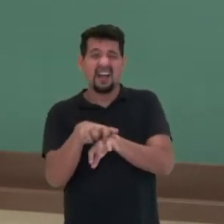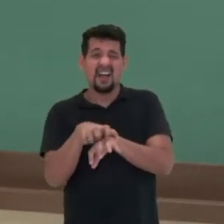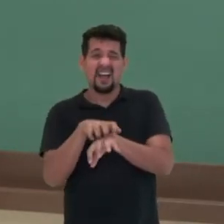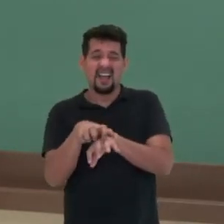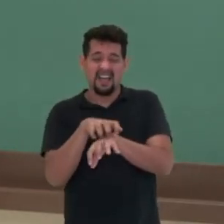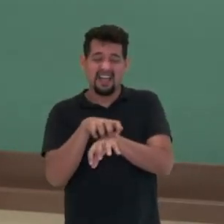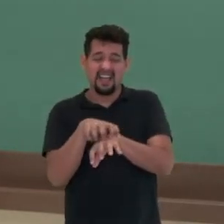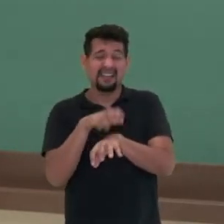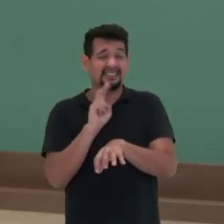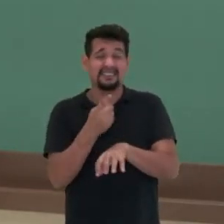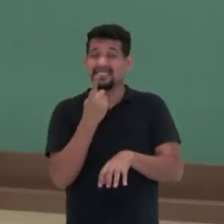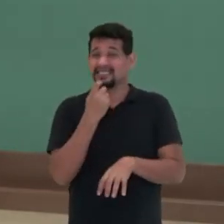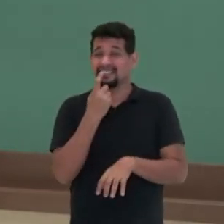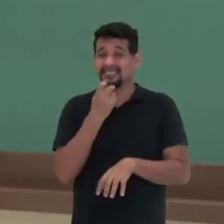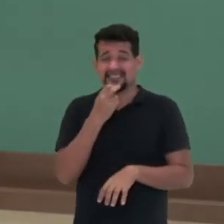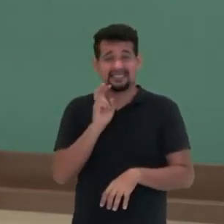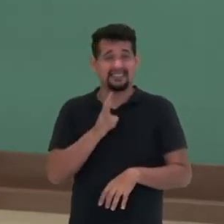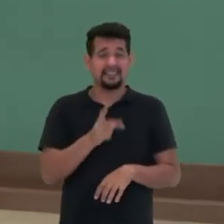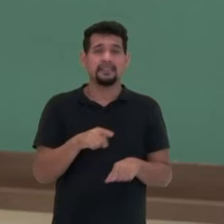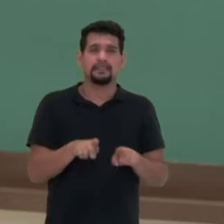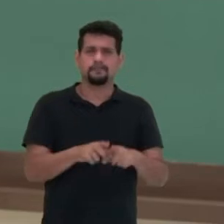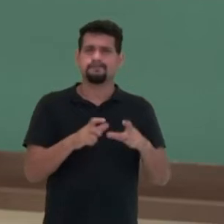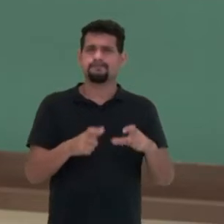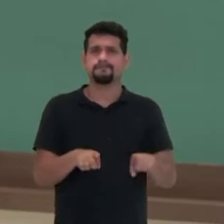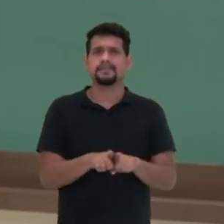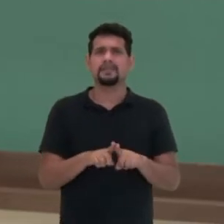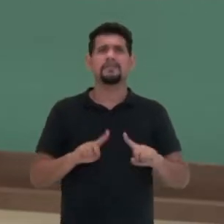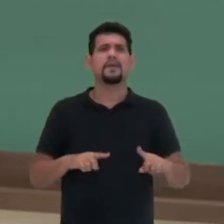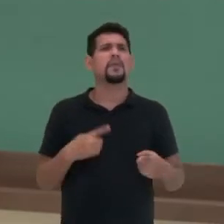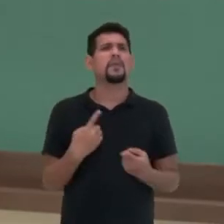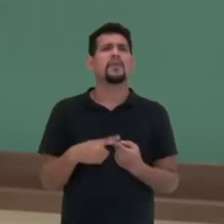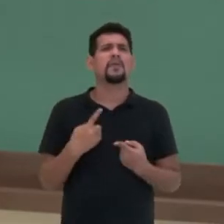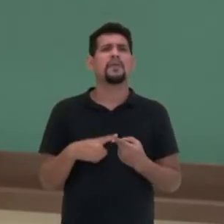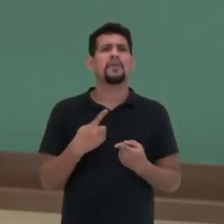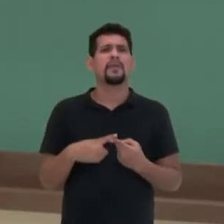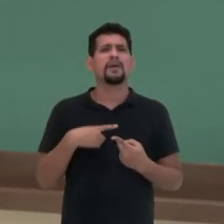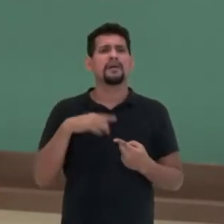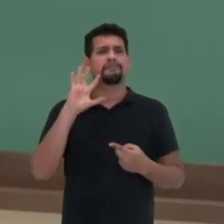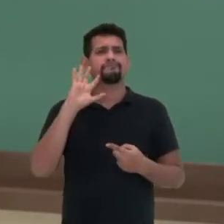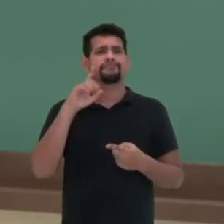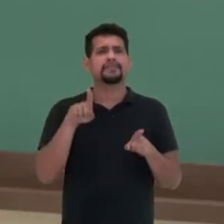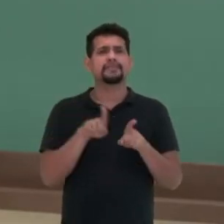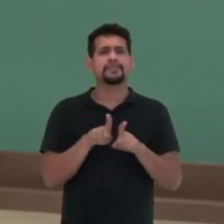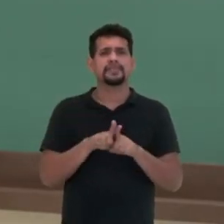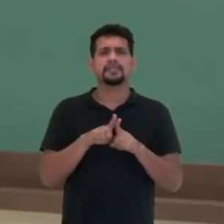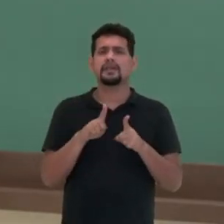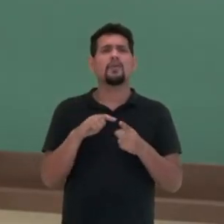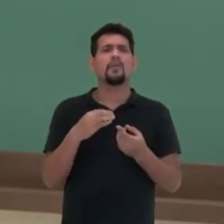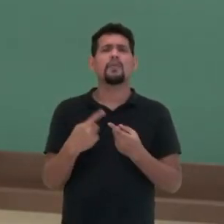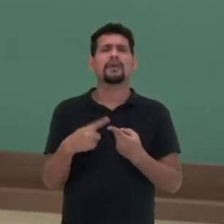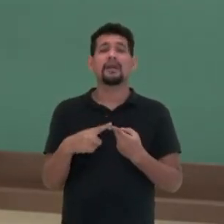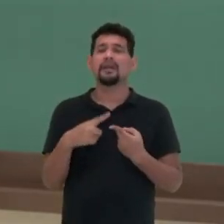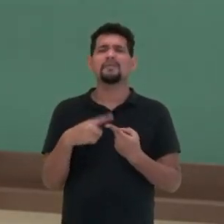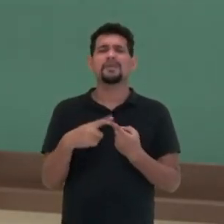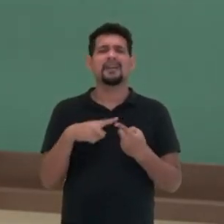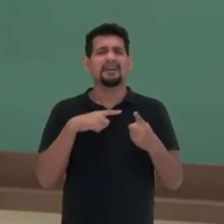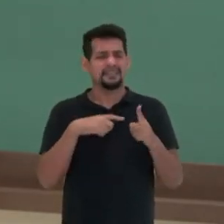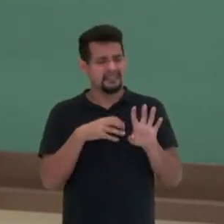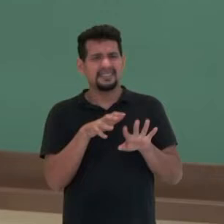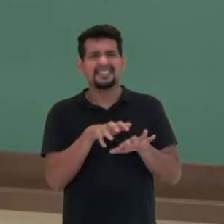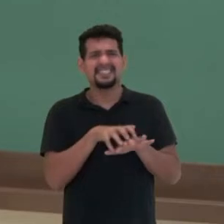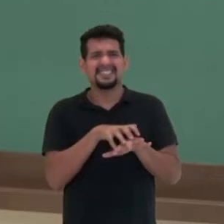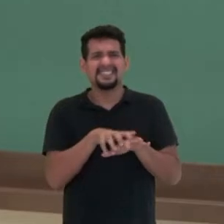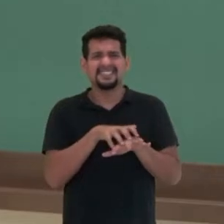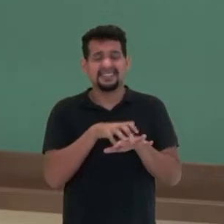coceira, vermelhidão no local, né? E por que que ele vai atingir, aqui as duas são no pés, né? Por que que atinge?